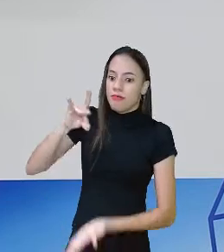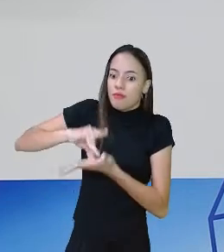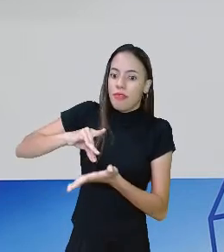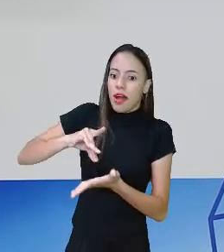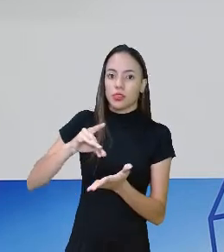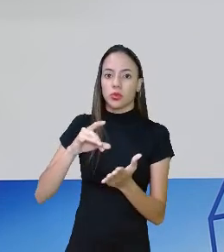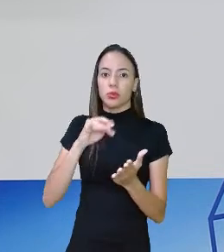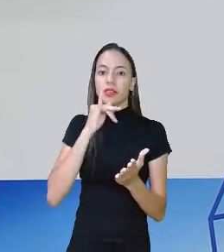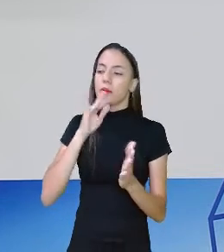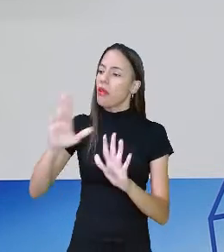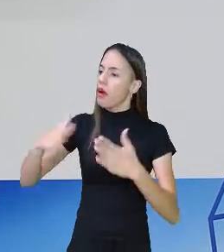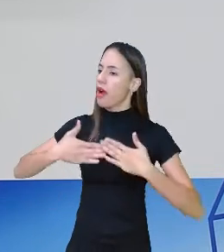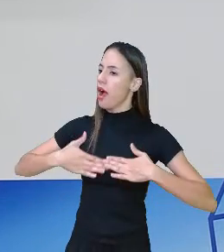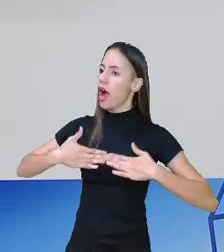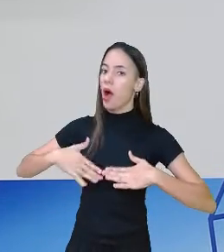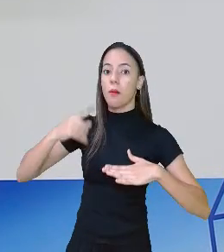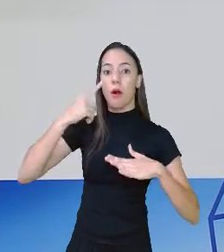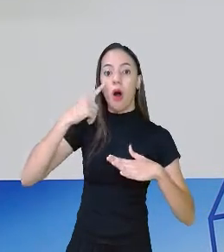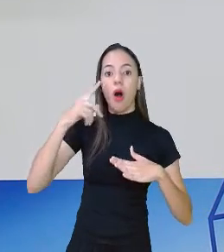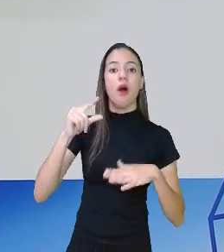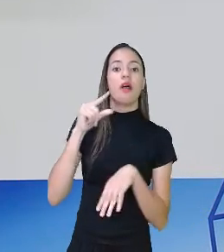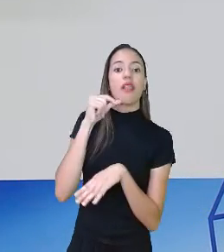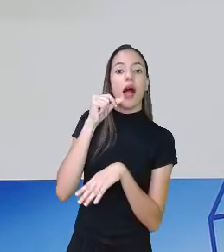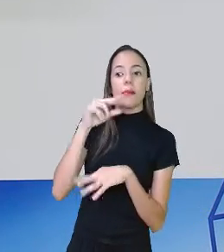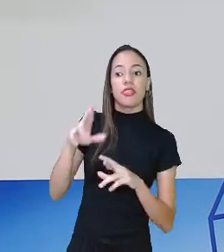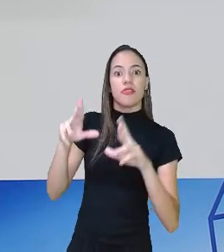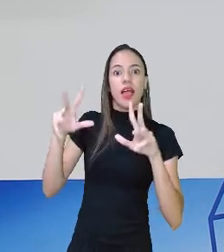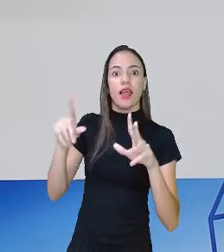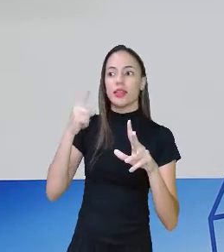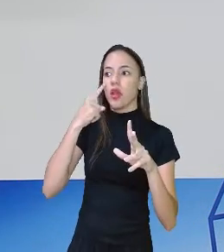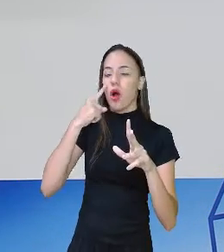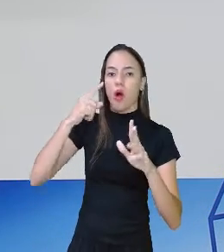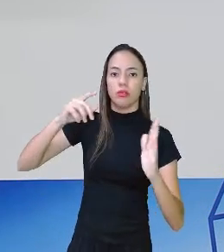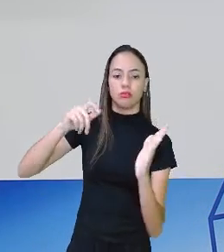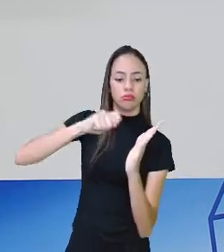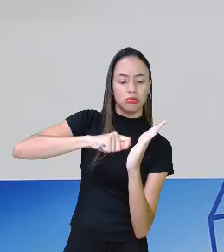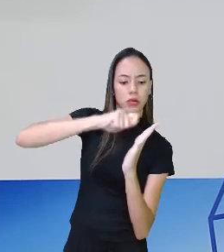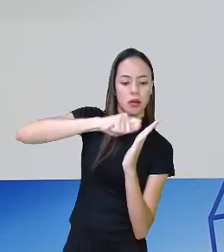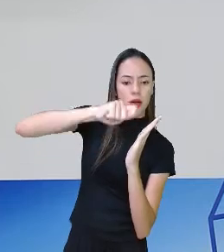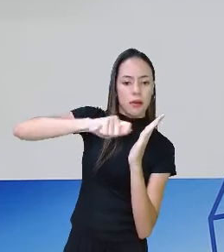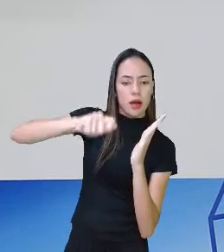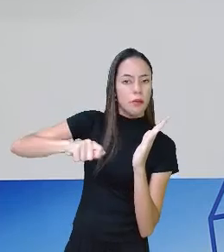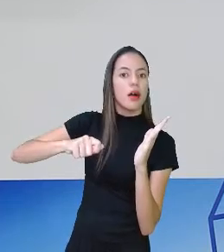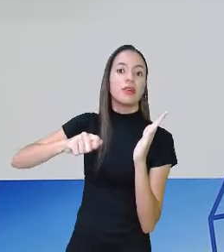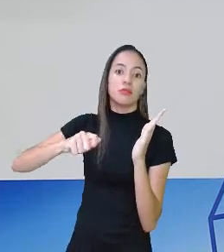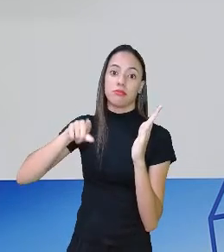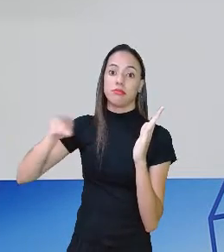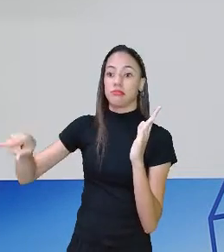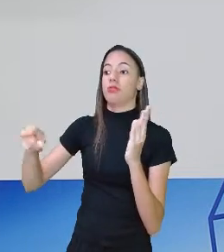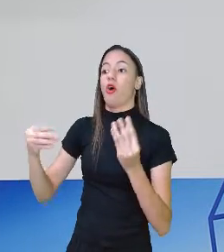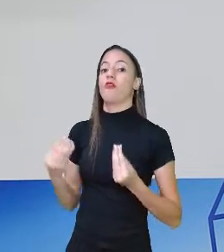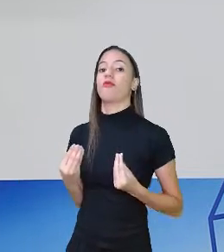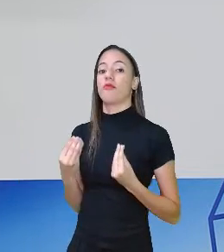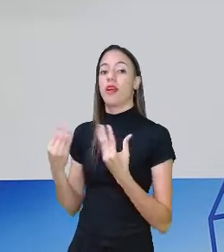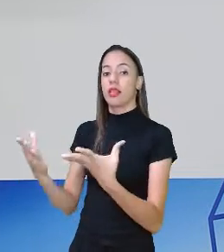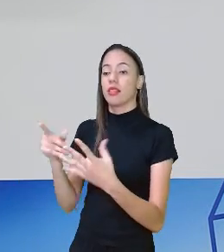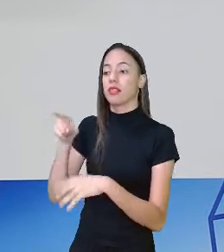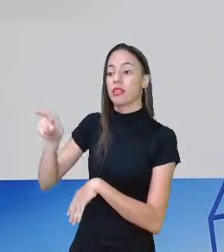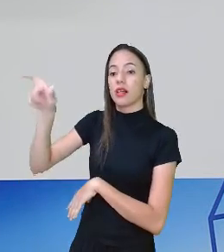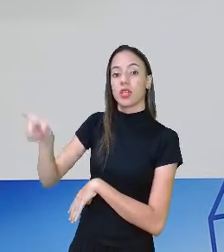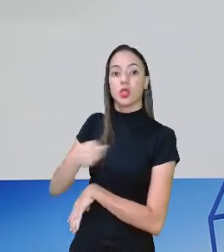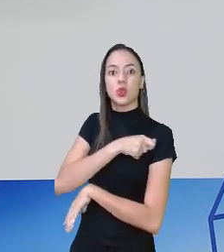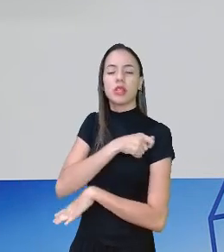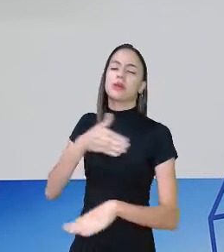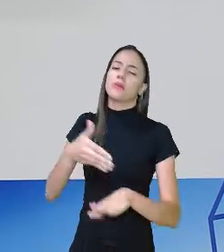engrossada nesse lápis, vamos lá pegar emborrachado. Então, proporcionar que esse estudante, ele faça parte da